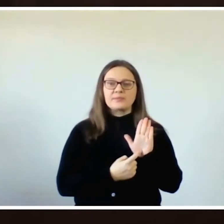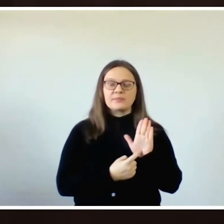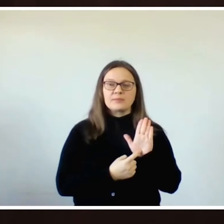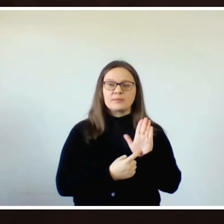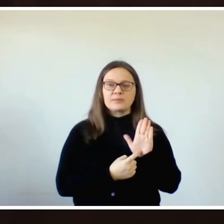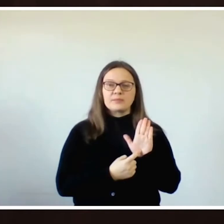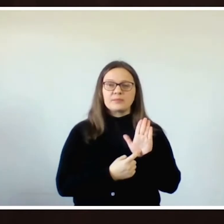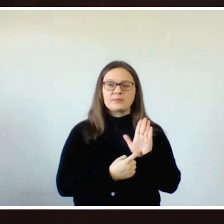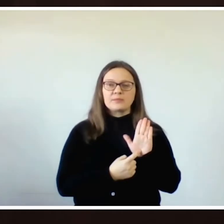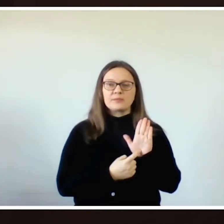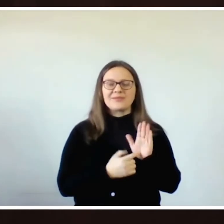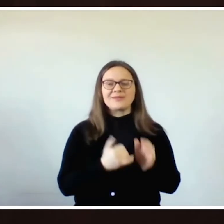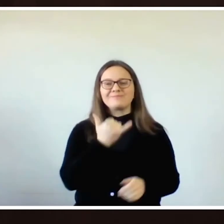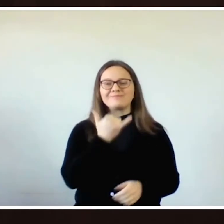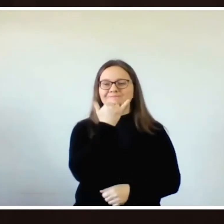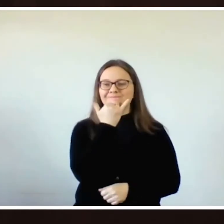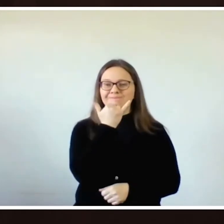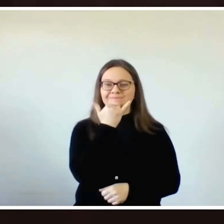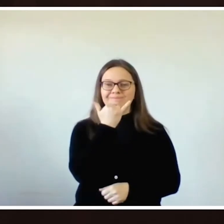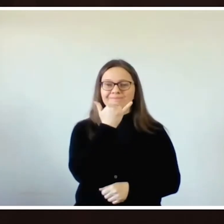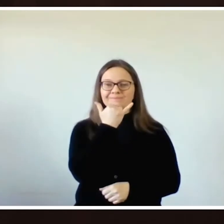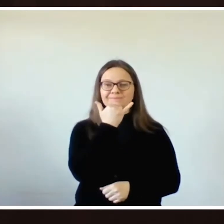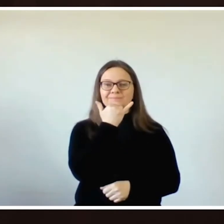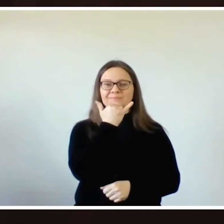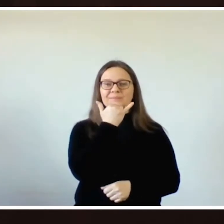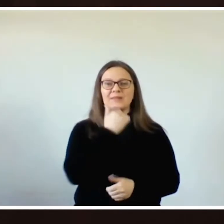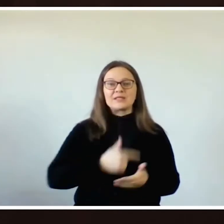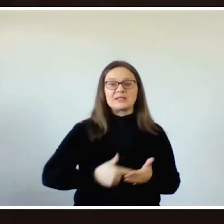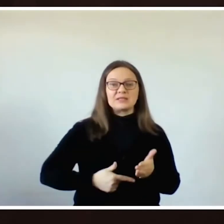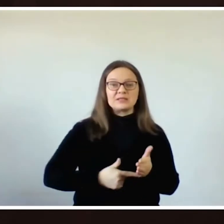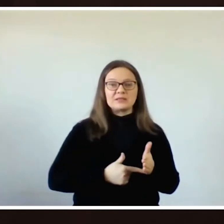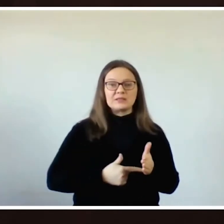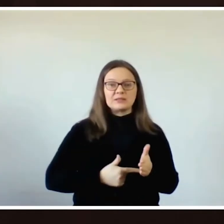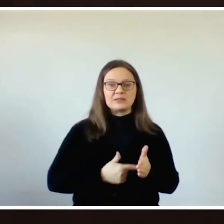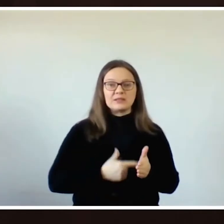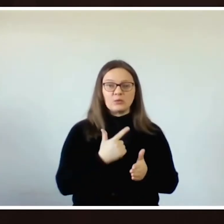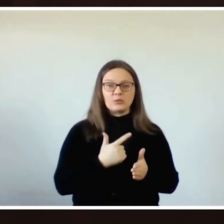Não, perdão. Esse 2 Coríntios 3, né? É 3, né?